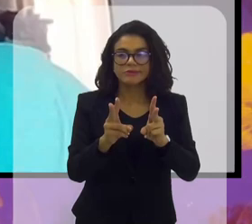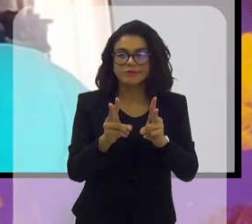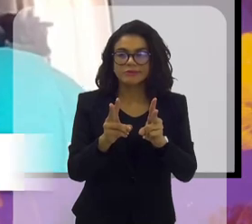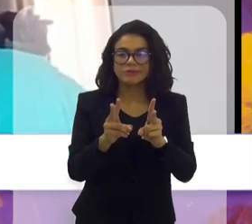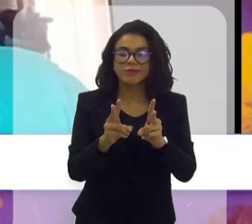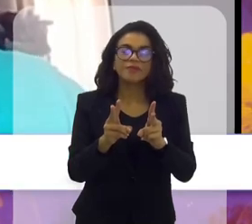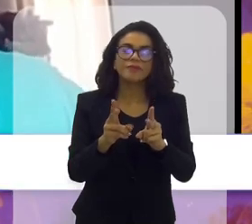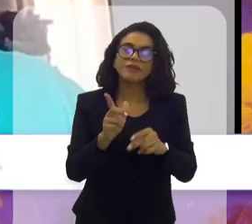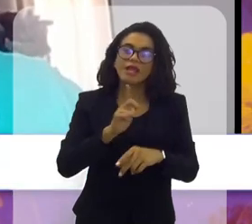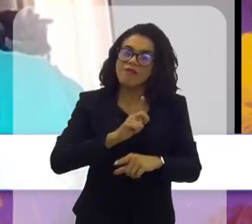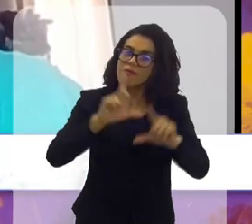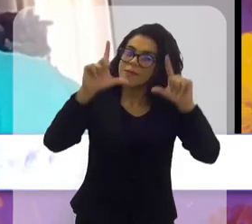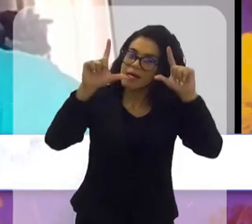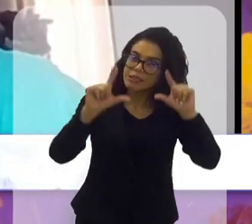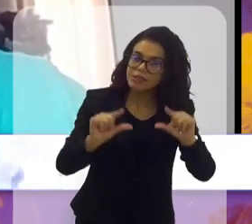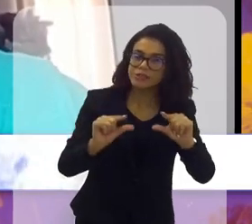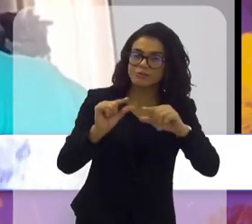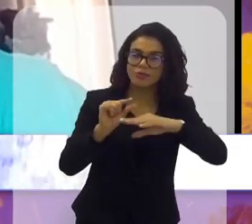ainda assim